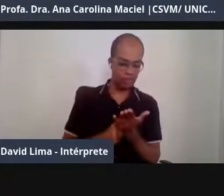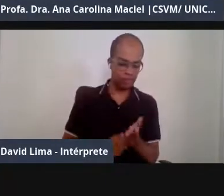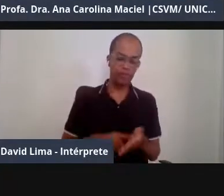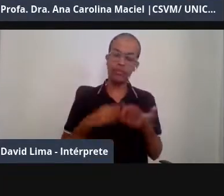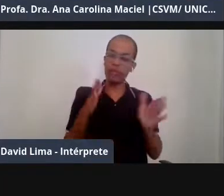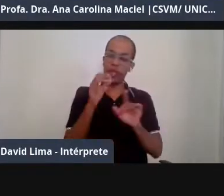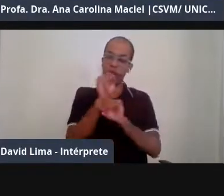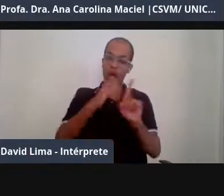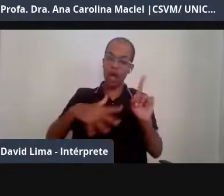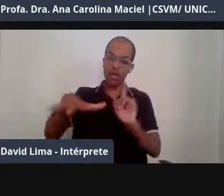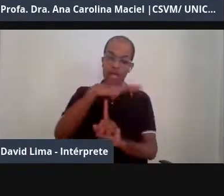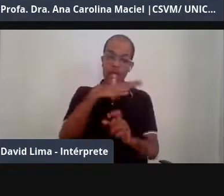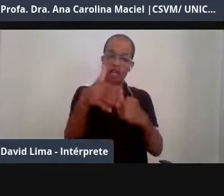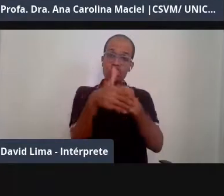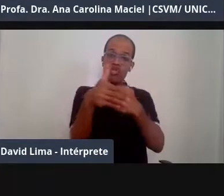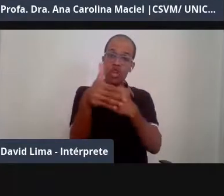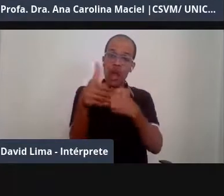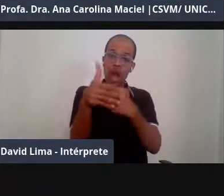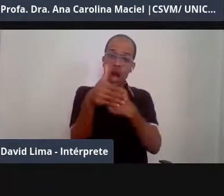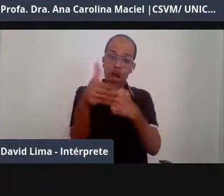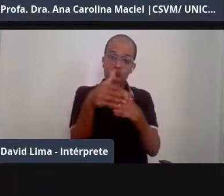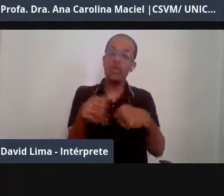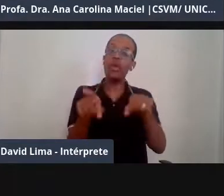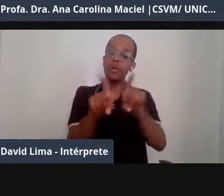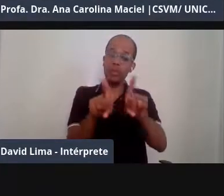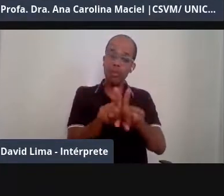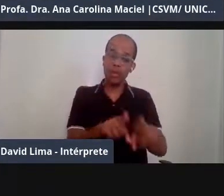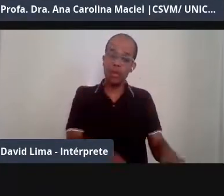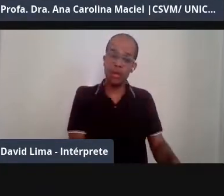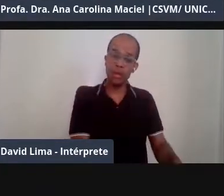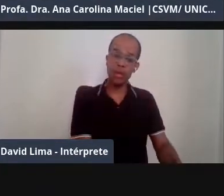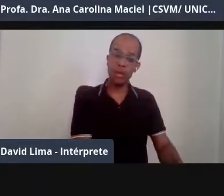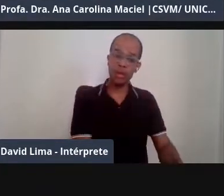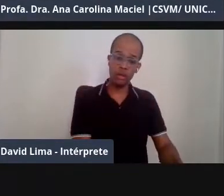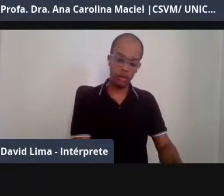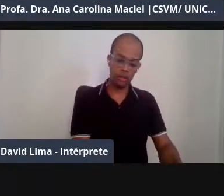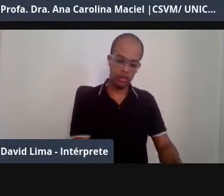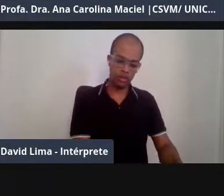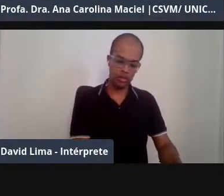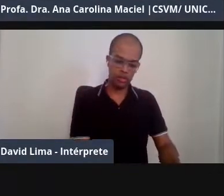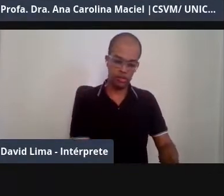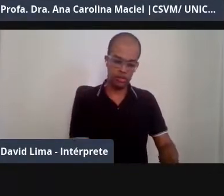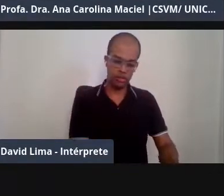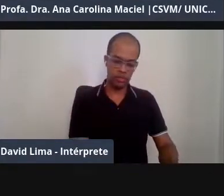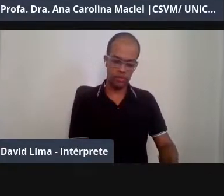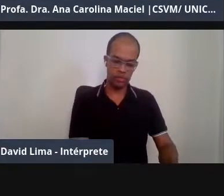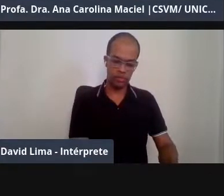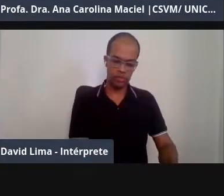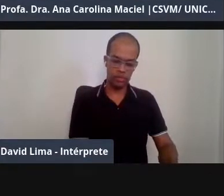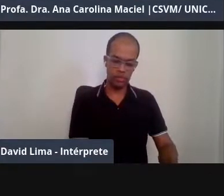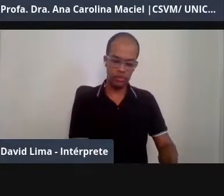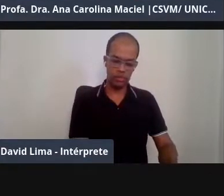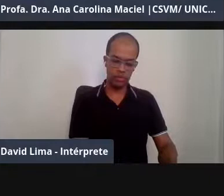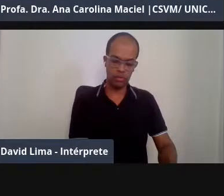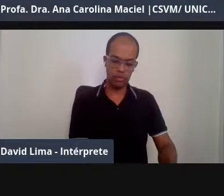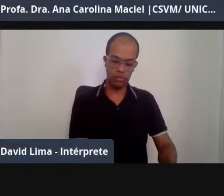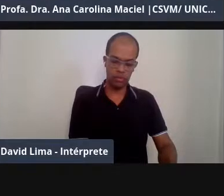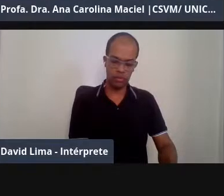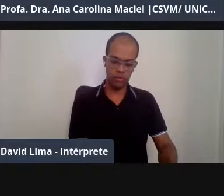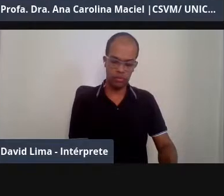sociedade de acolhimento também, pelo menos não dificulta, o estabelecimento, isso